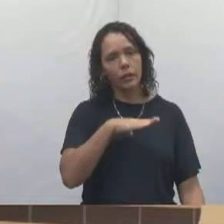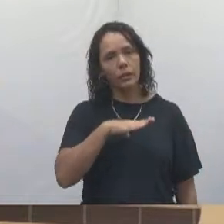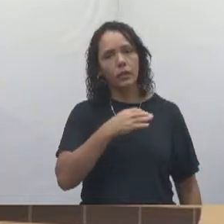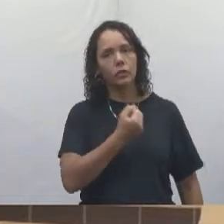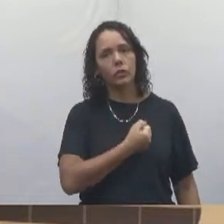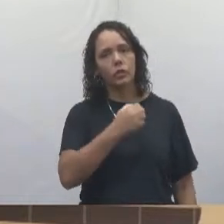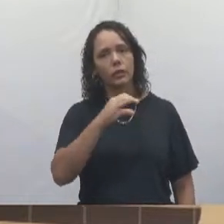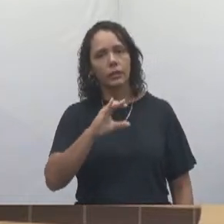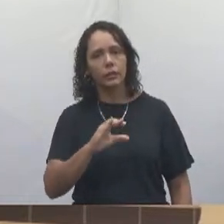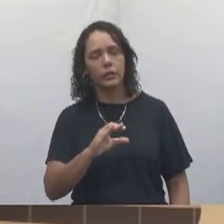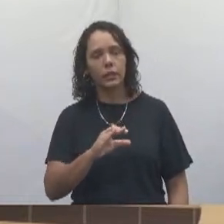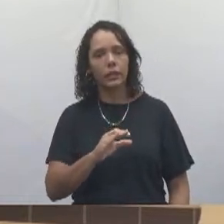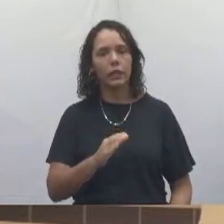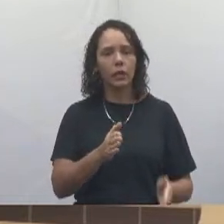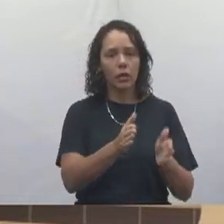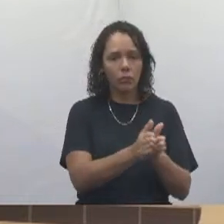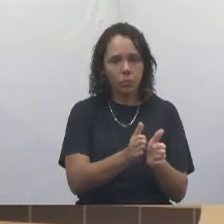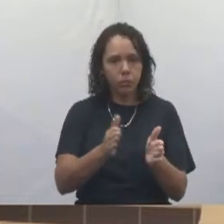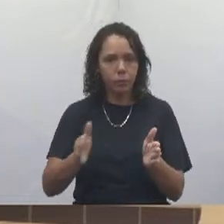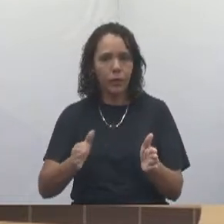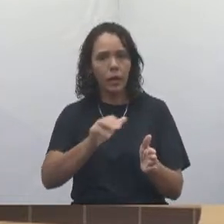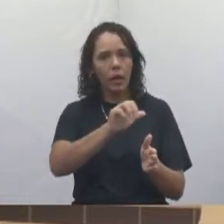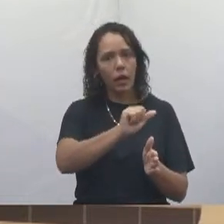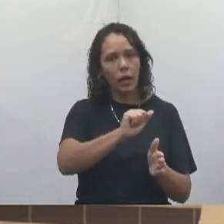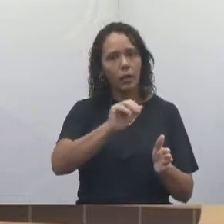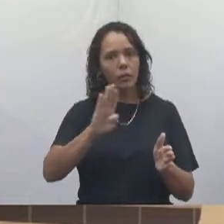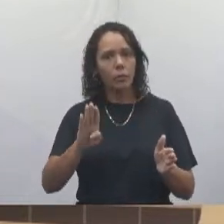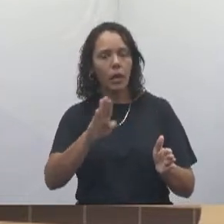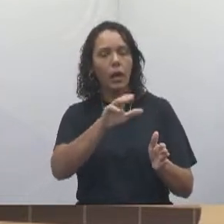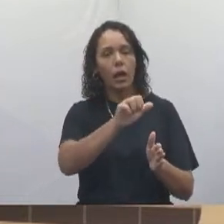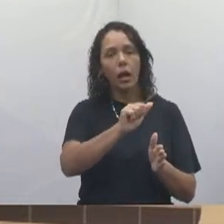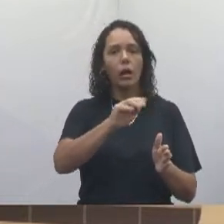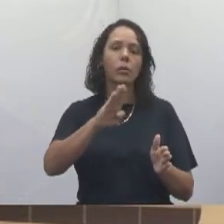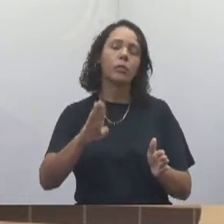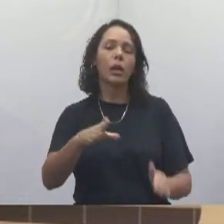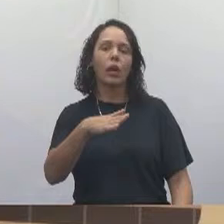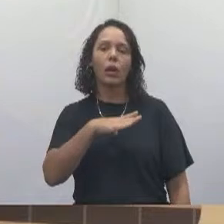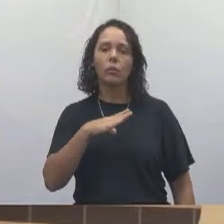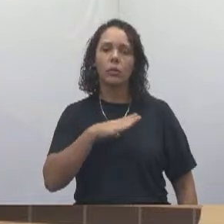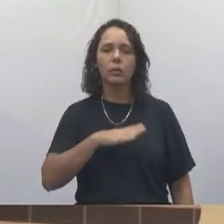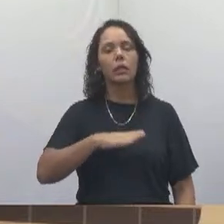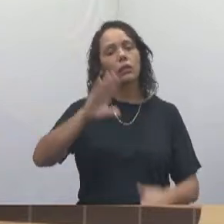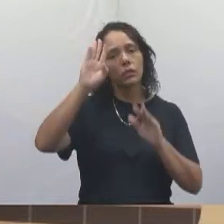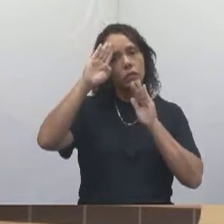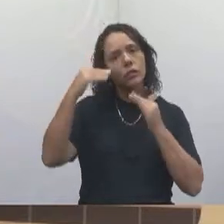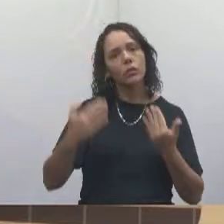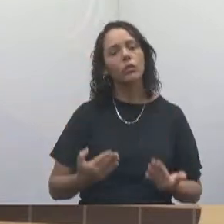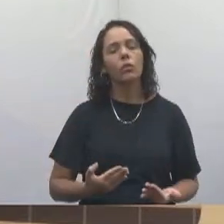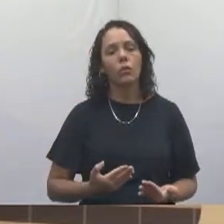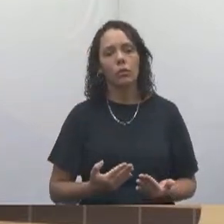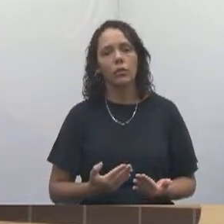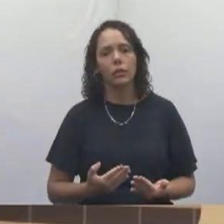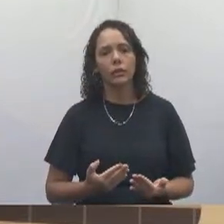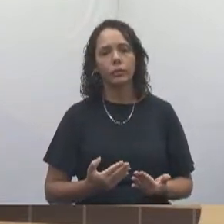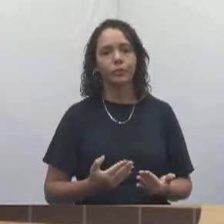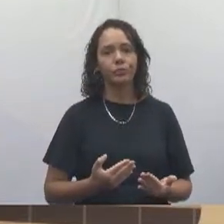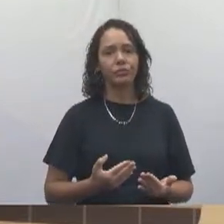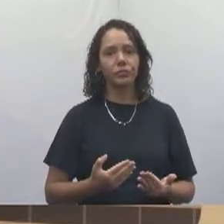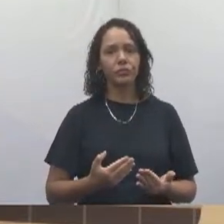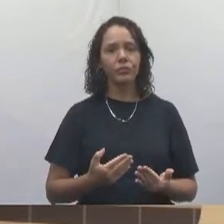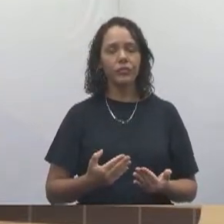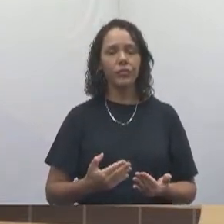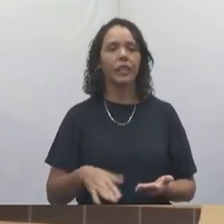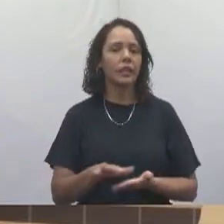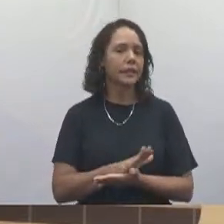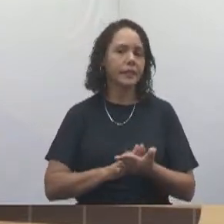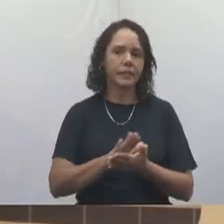nesses 7 anos A e B, A e B. Um município que honra na gestão financeira e não compromete em